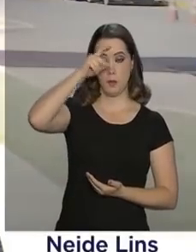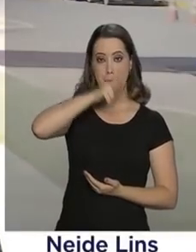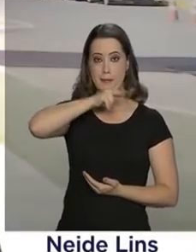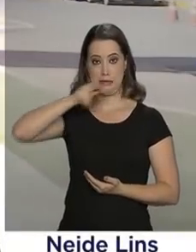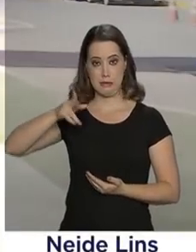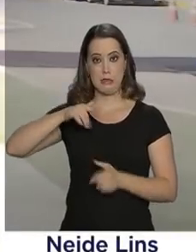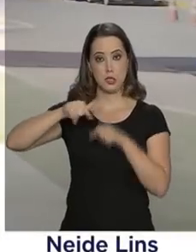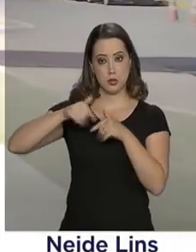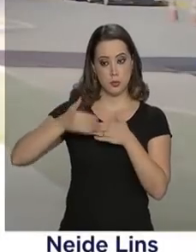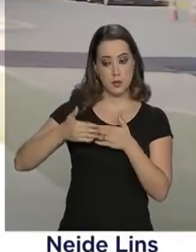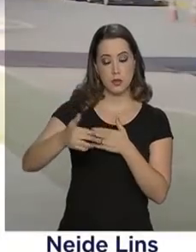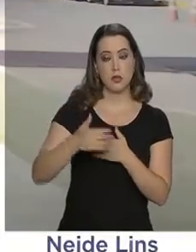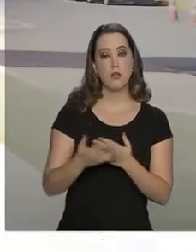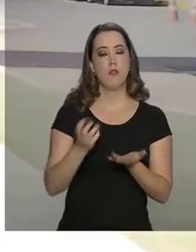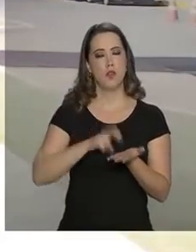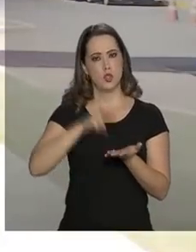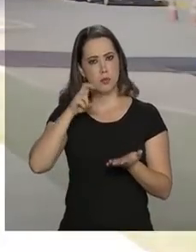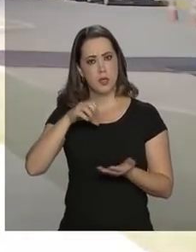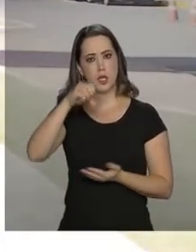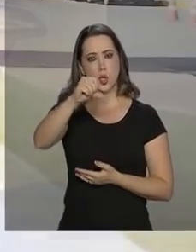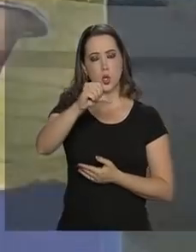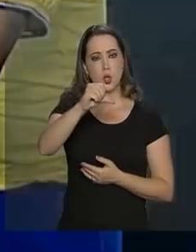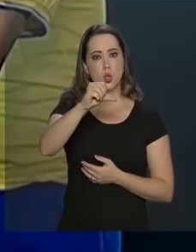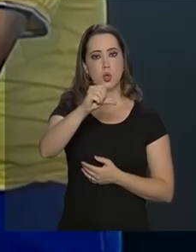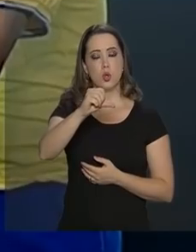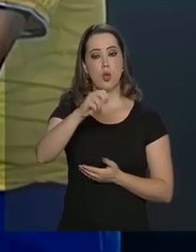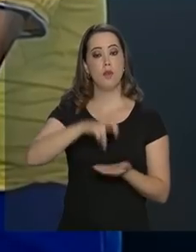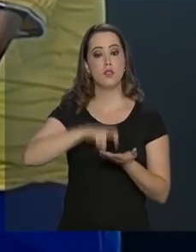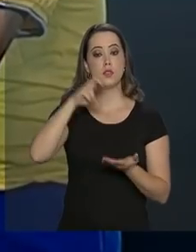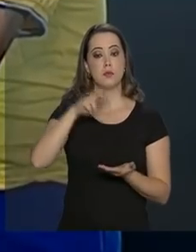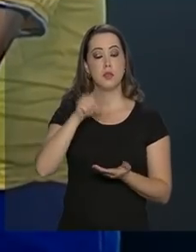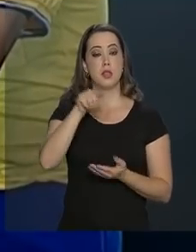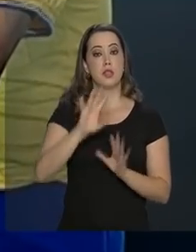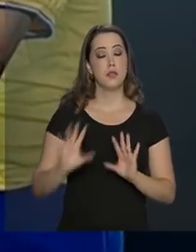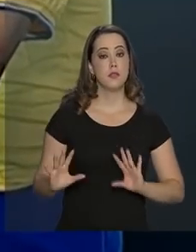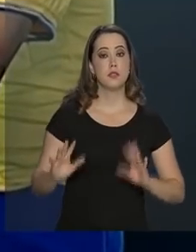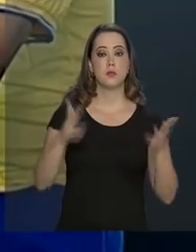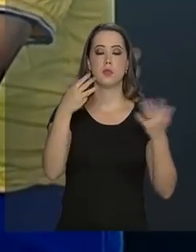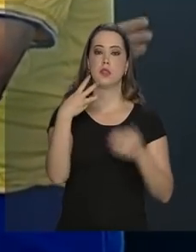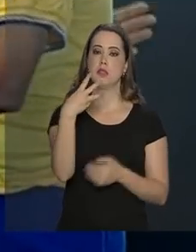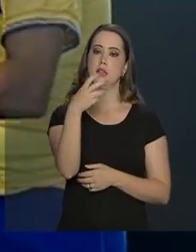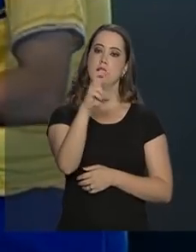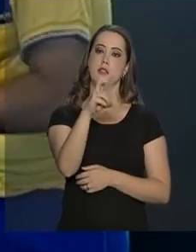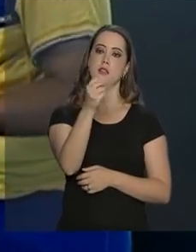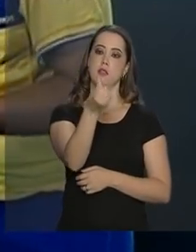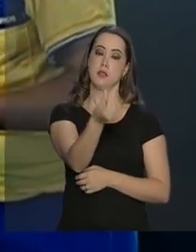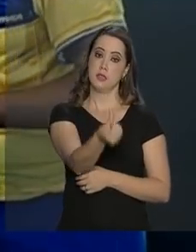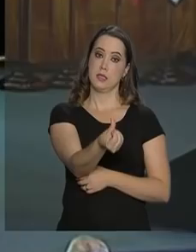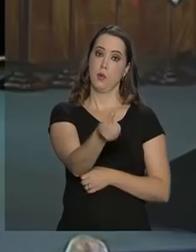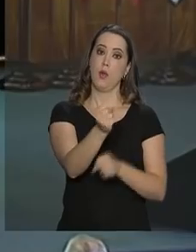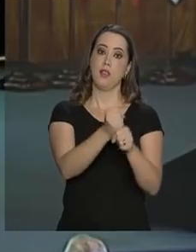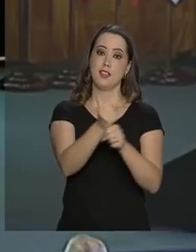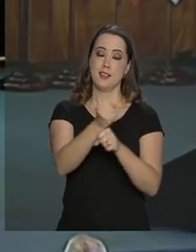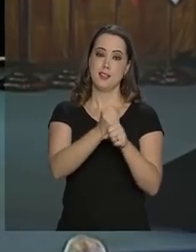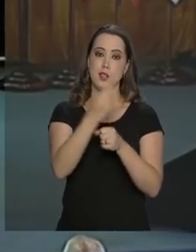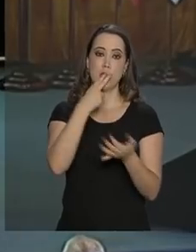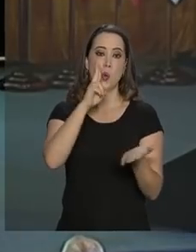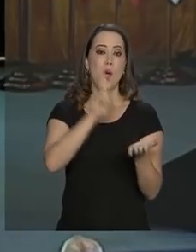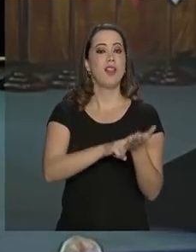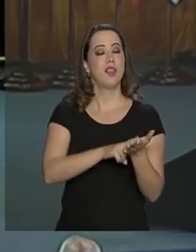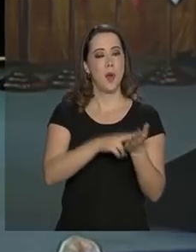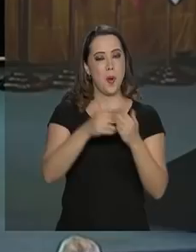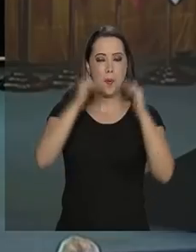foi logo cedo às 9 horas no na cerimônia dos 356 anos dos correios e homenagem ao Dia